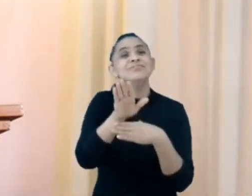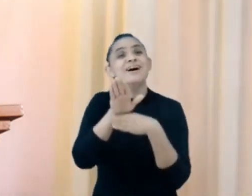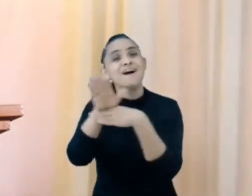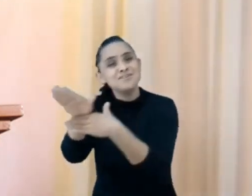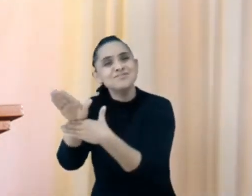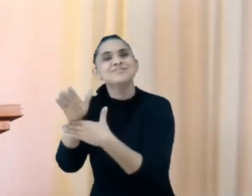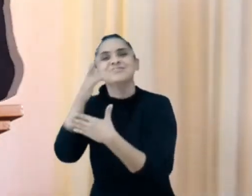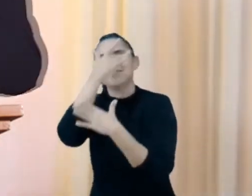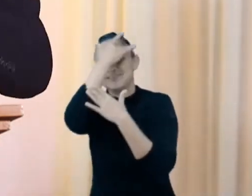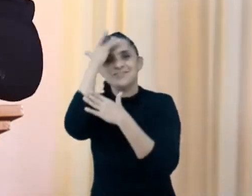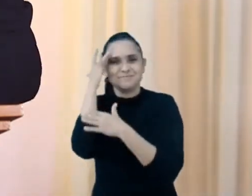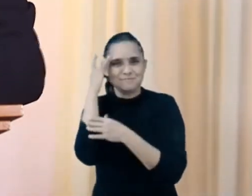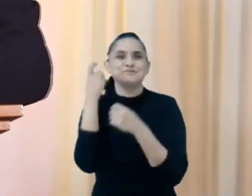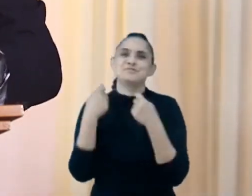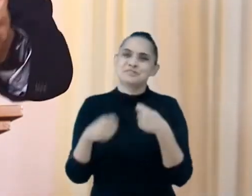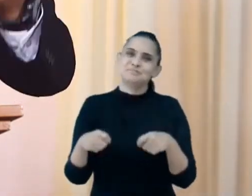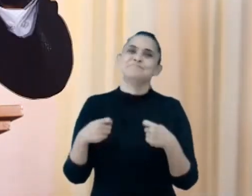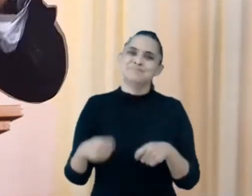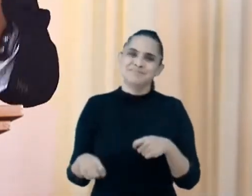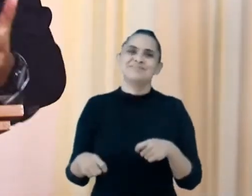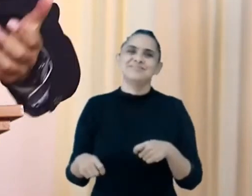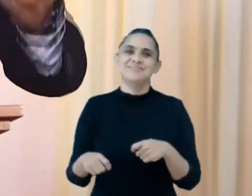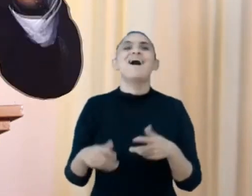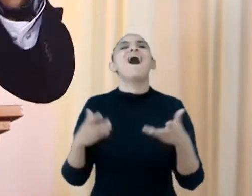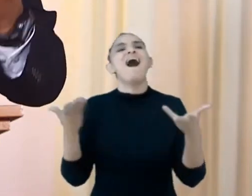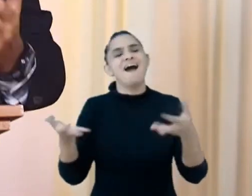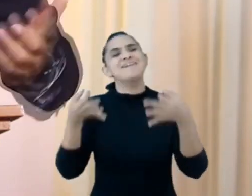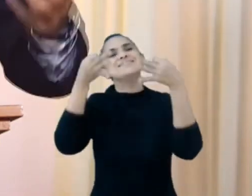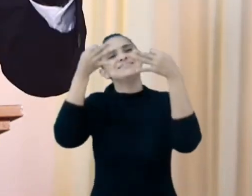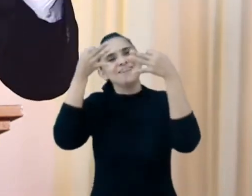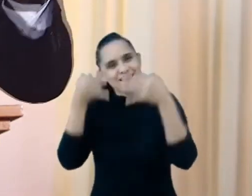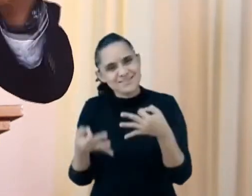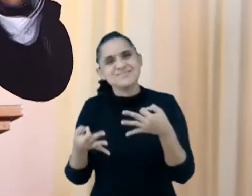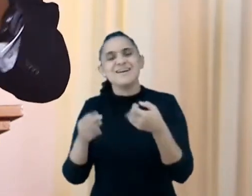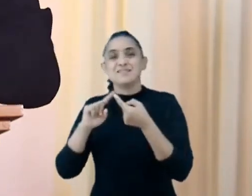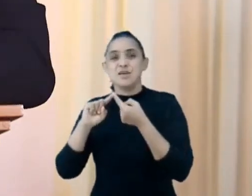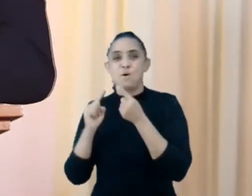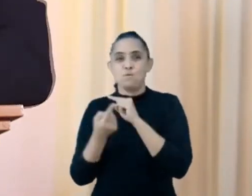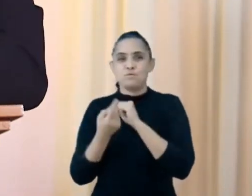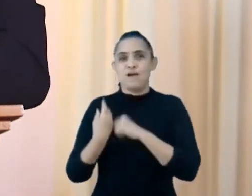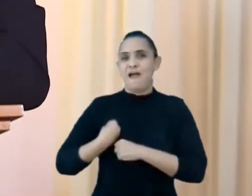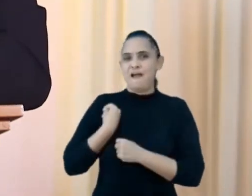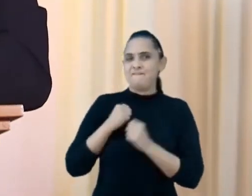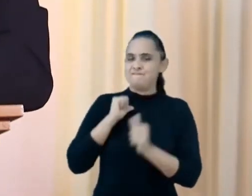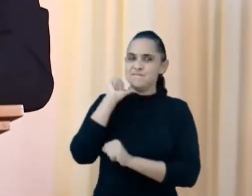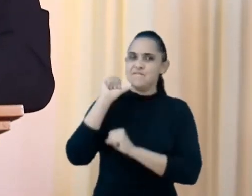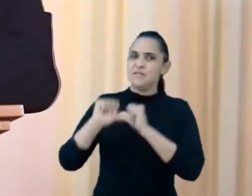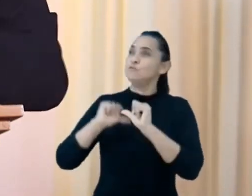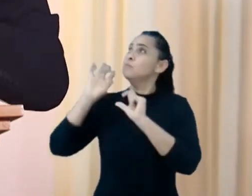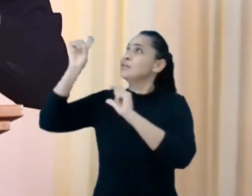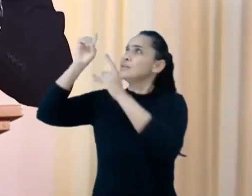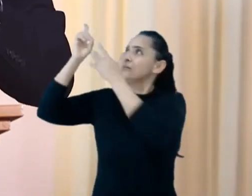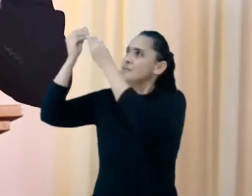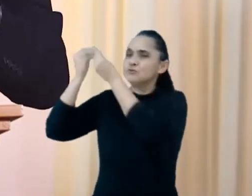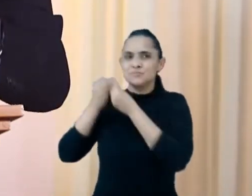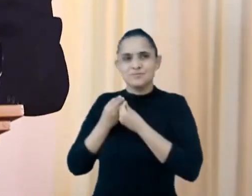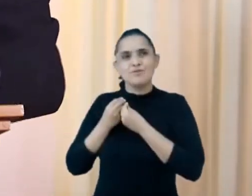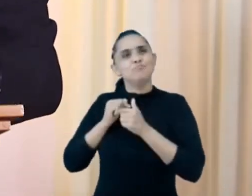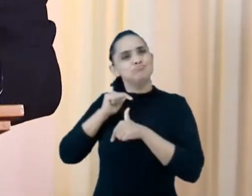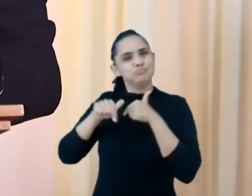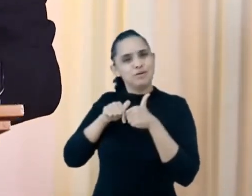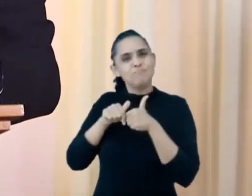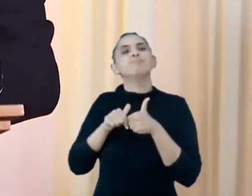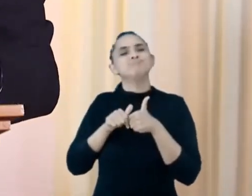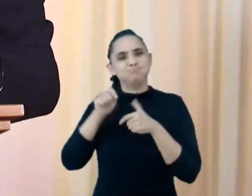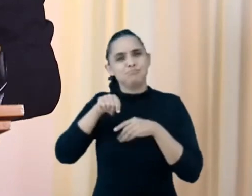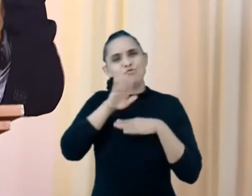seu próximo aquilo que tem recebido das mãos de Deus. Portanto, a